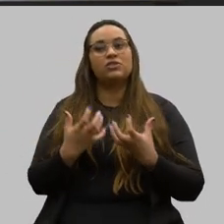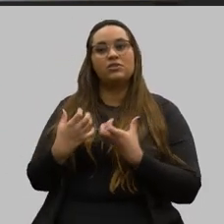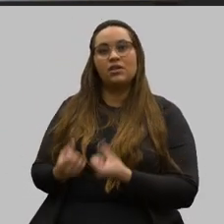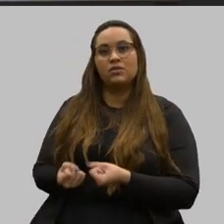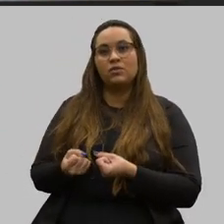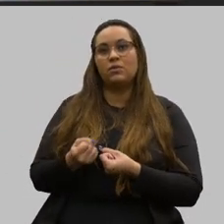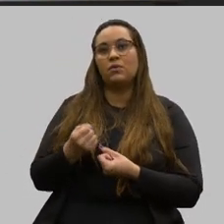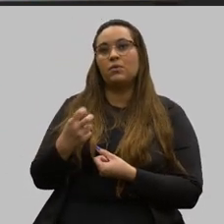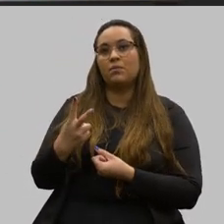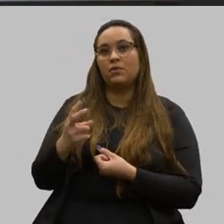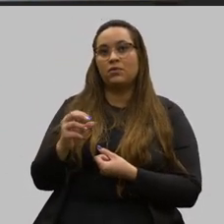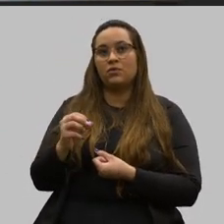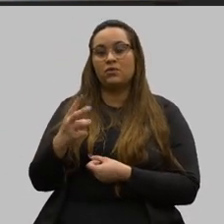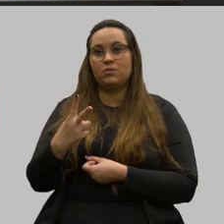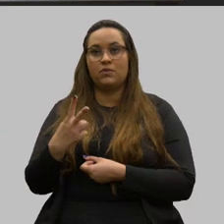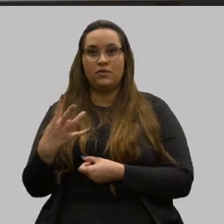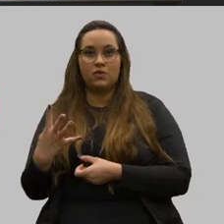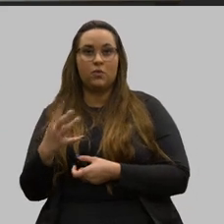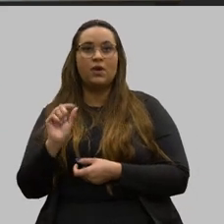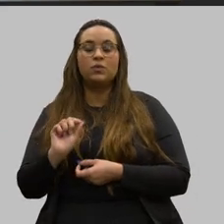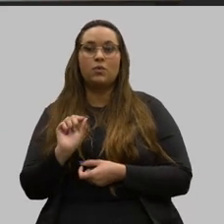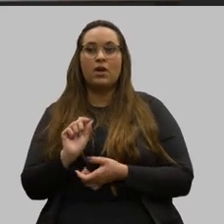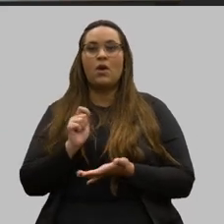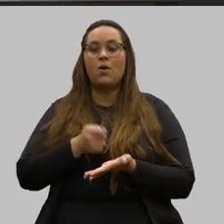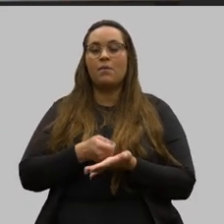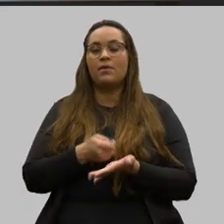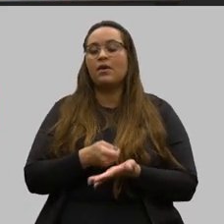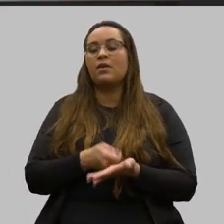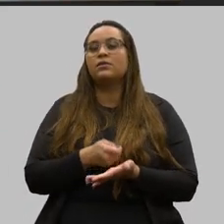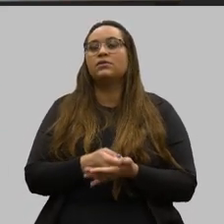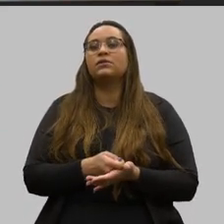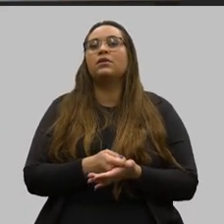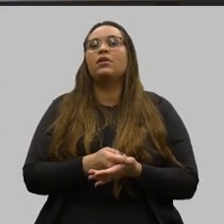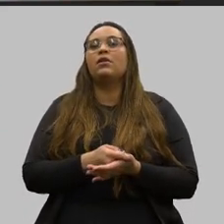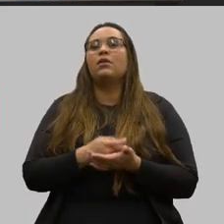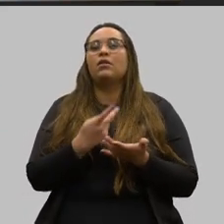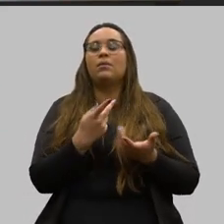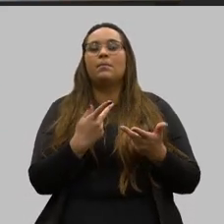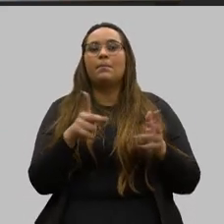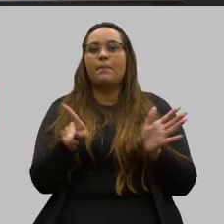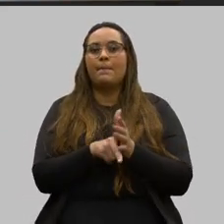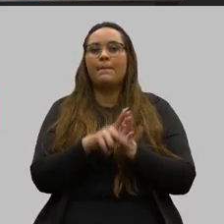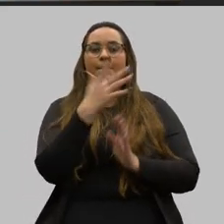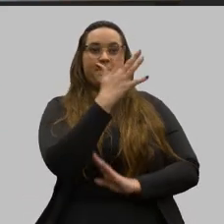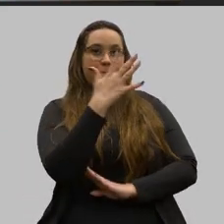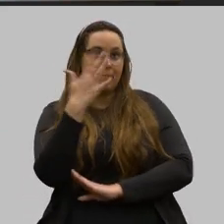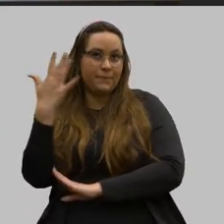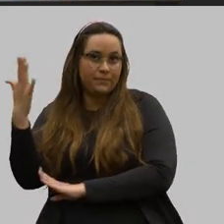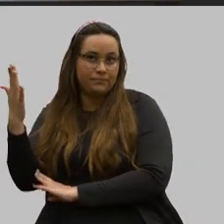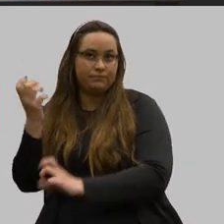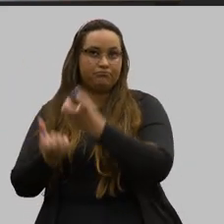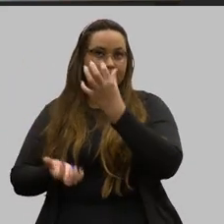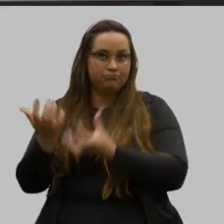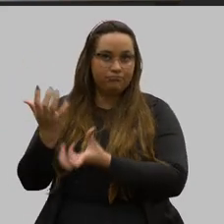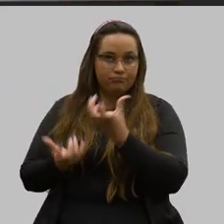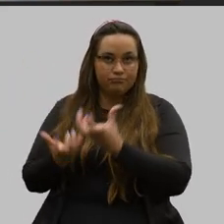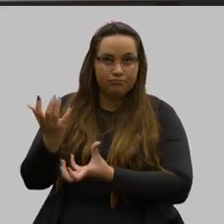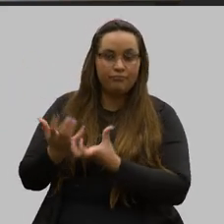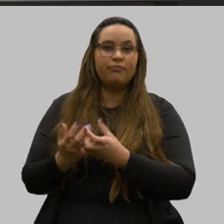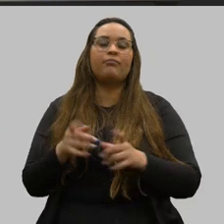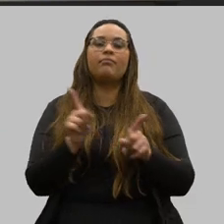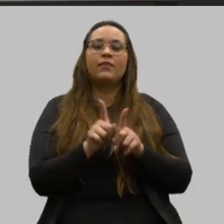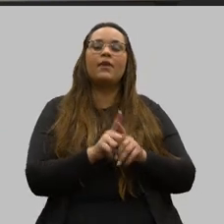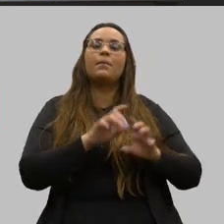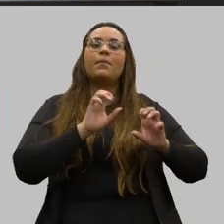2024 com as obrigações de coordenação a prevenção e combate a incêndios florestais contratação e capacitação de brigadistas